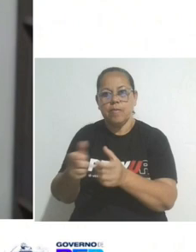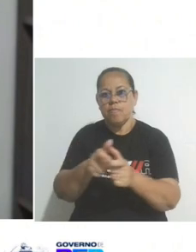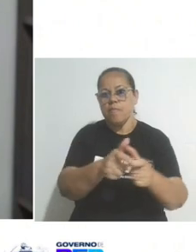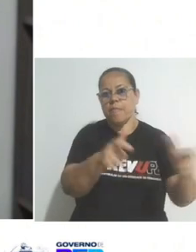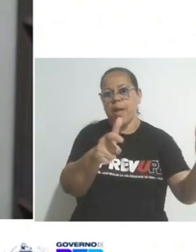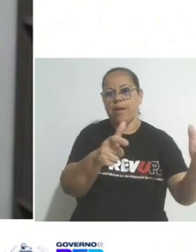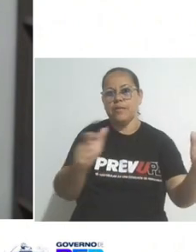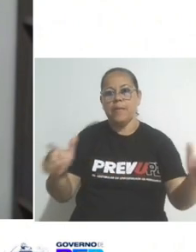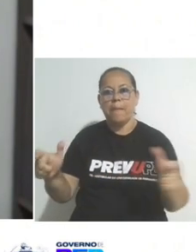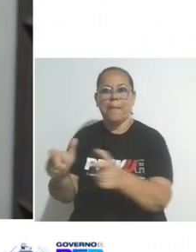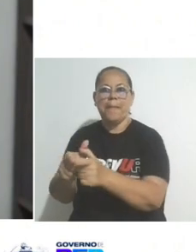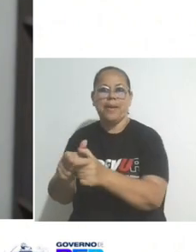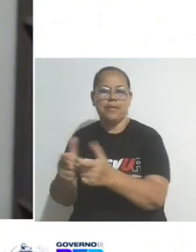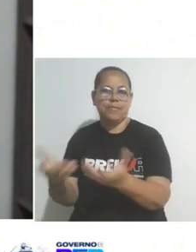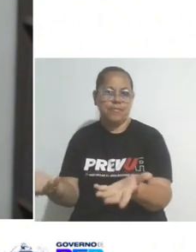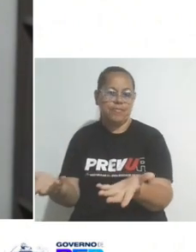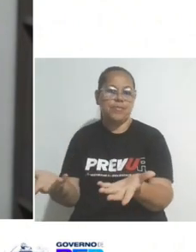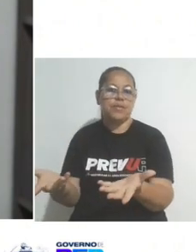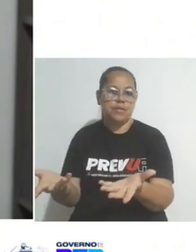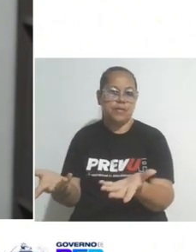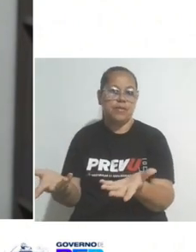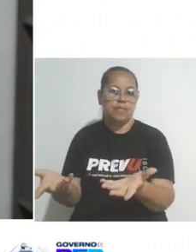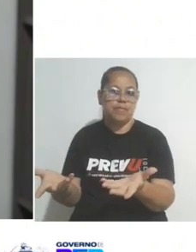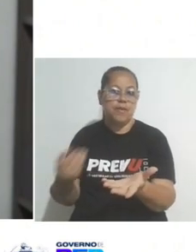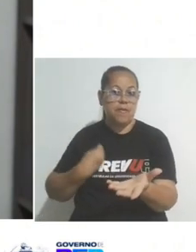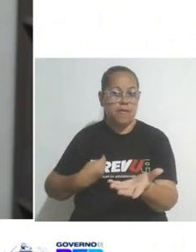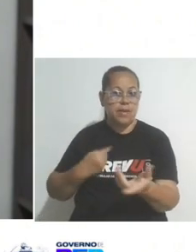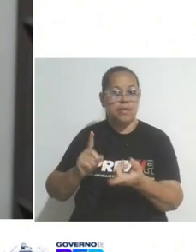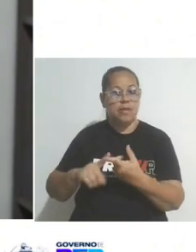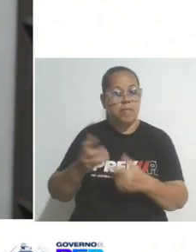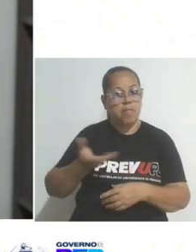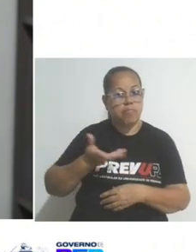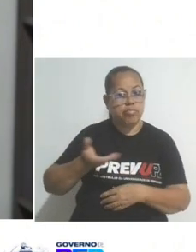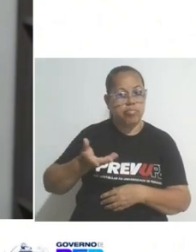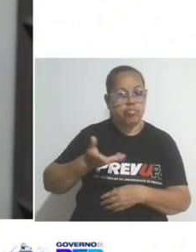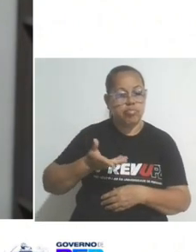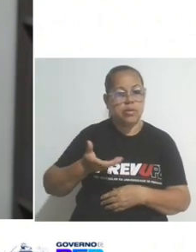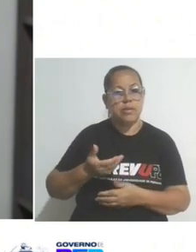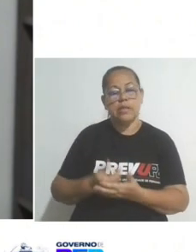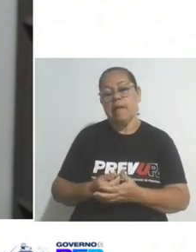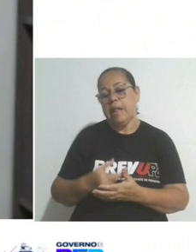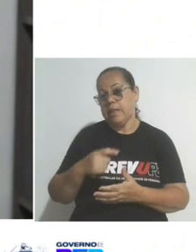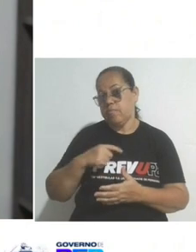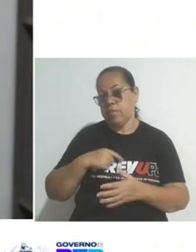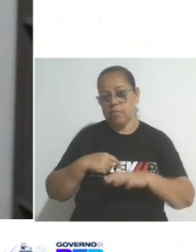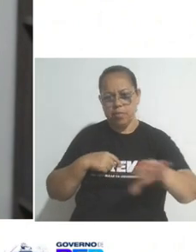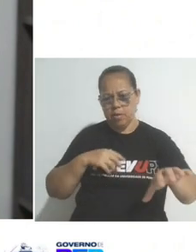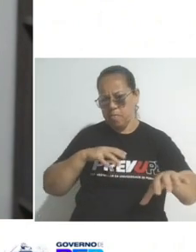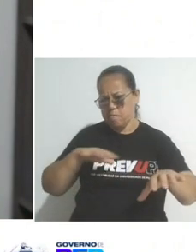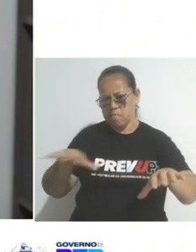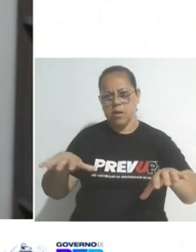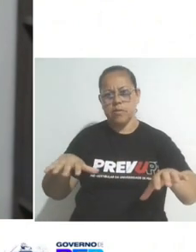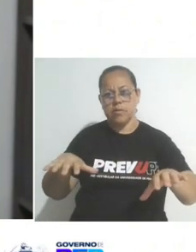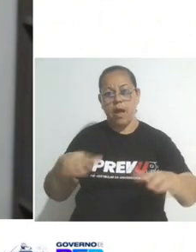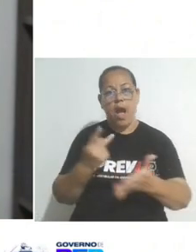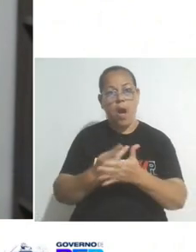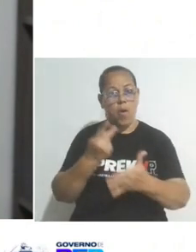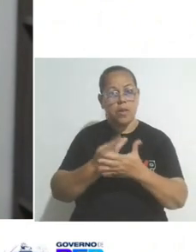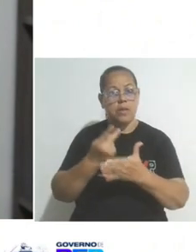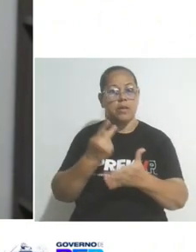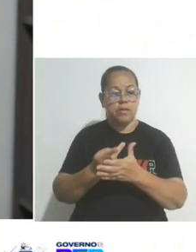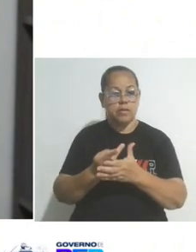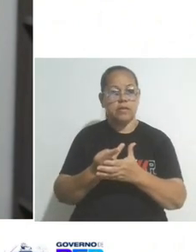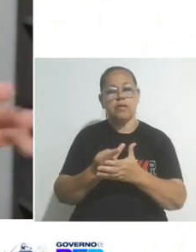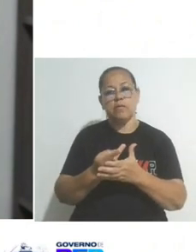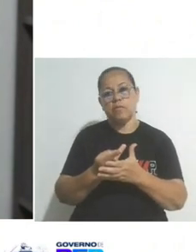desses espaços de vivência e produtivo então tendo essa divisão essa divisão ocorrendo em algum